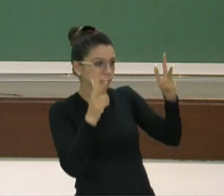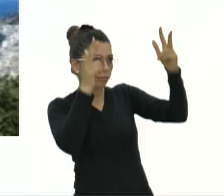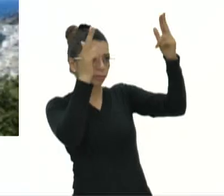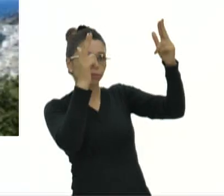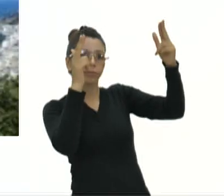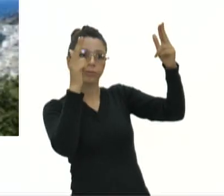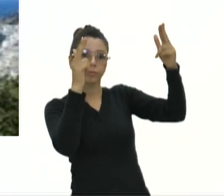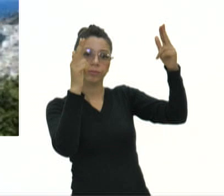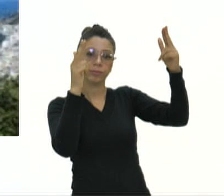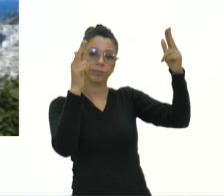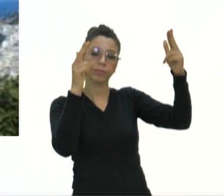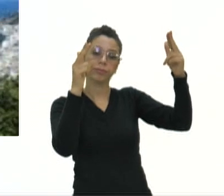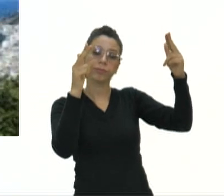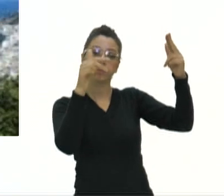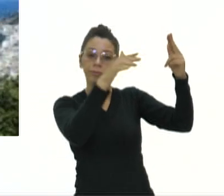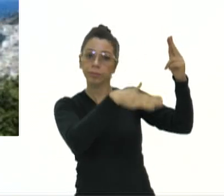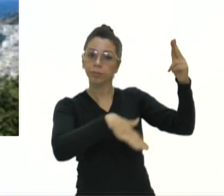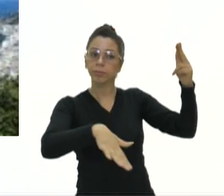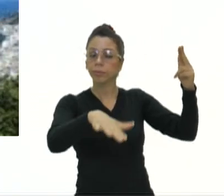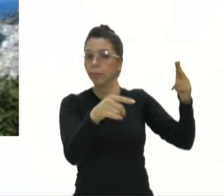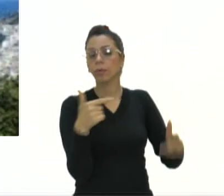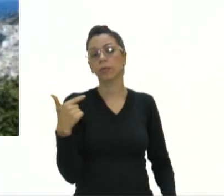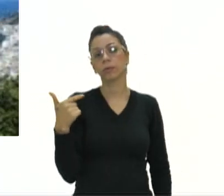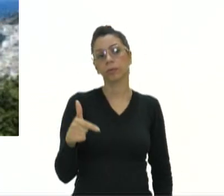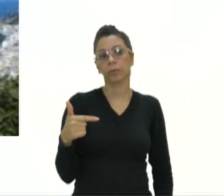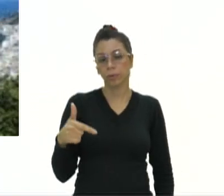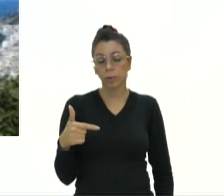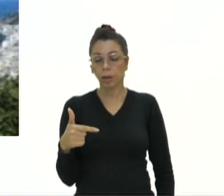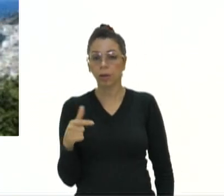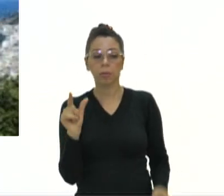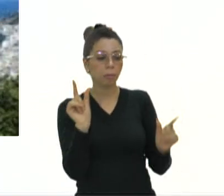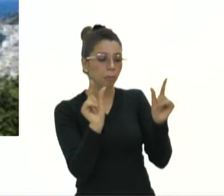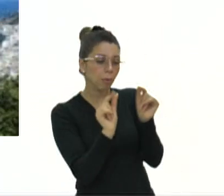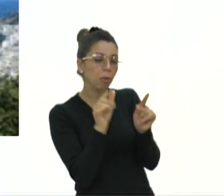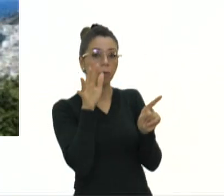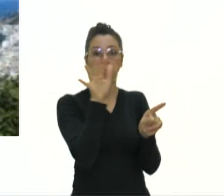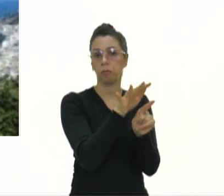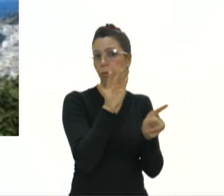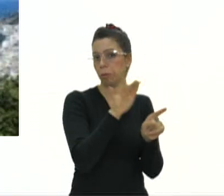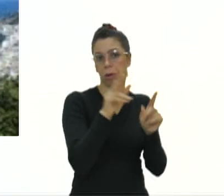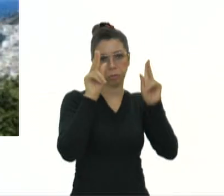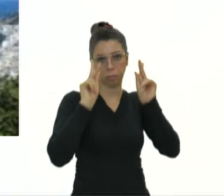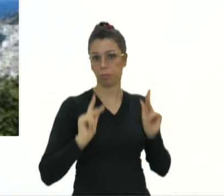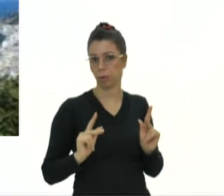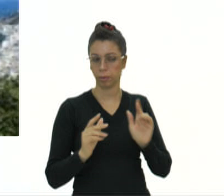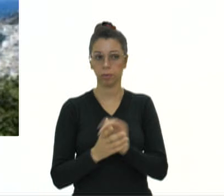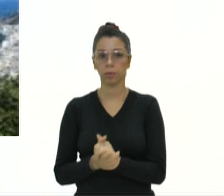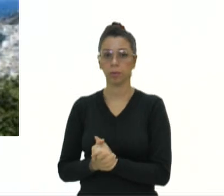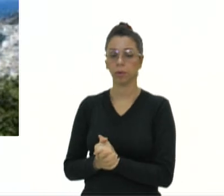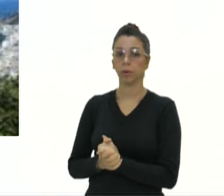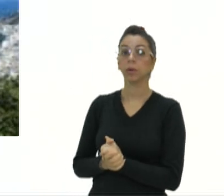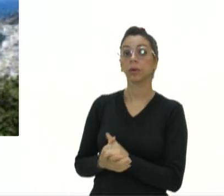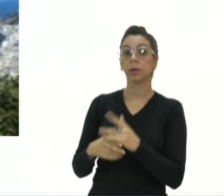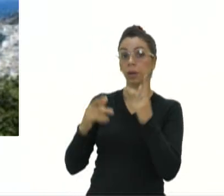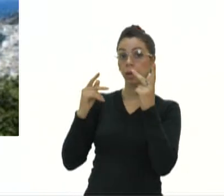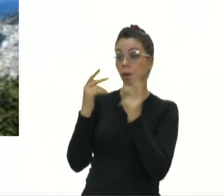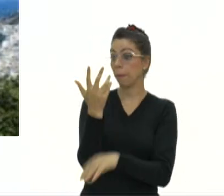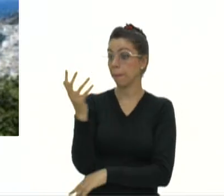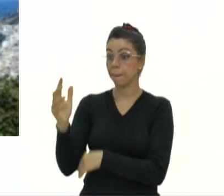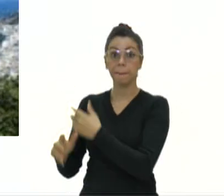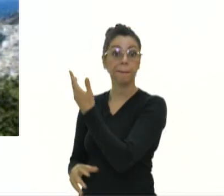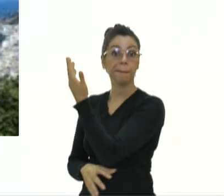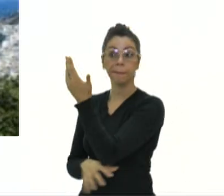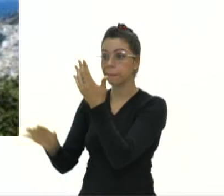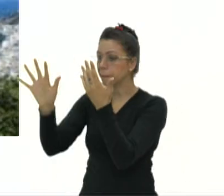recorte de áreas que não tem ou tem muito pouca interferência humana, e já a paisagem modificada,